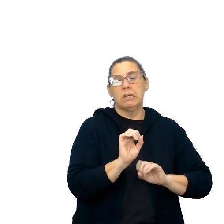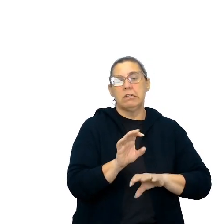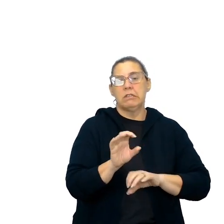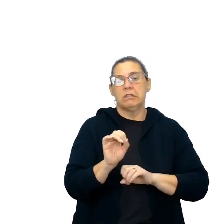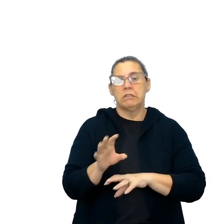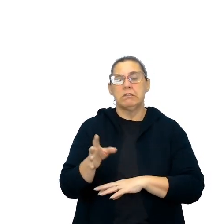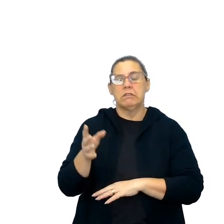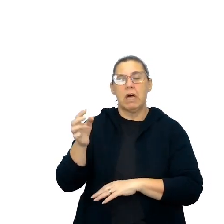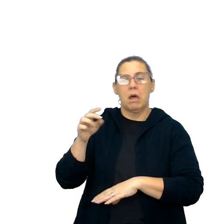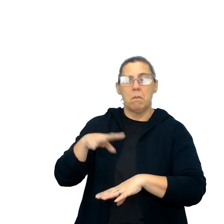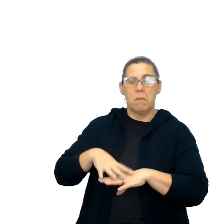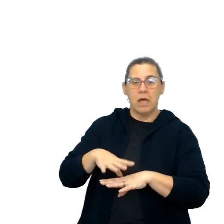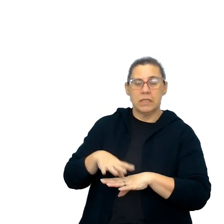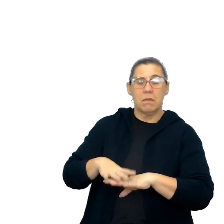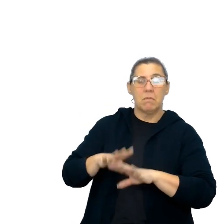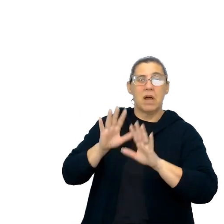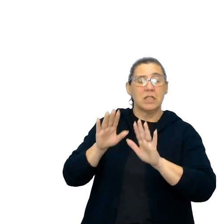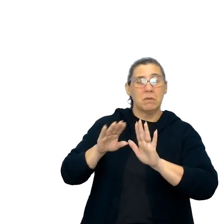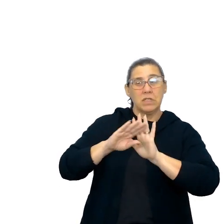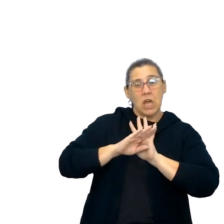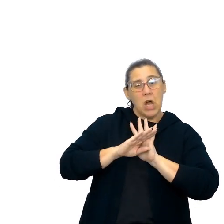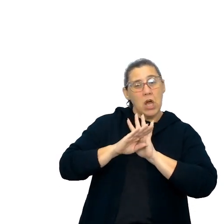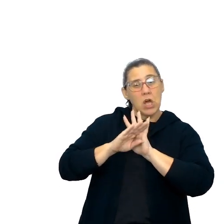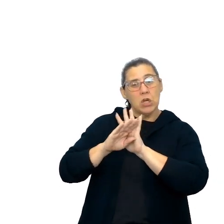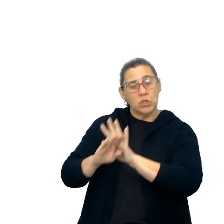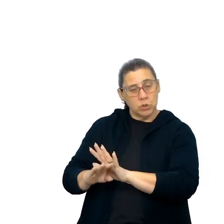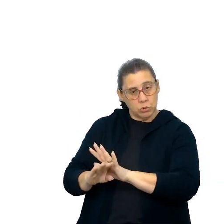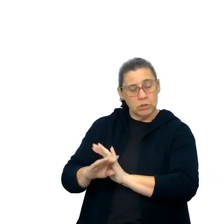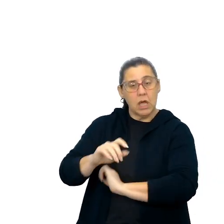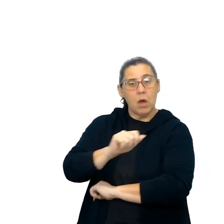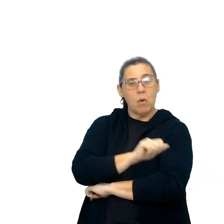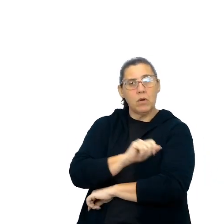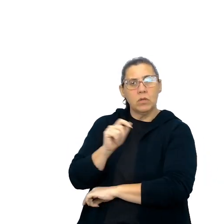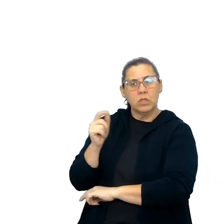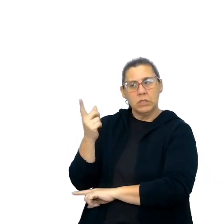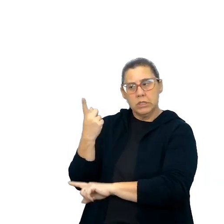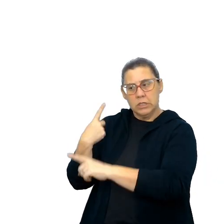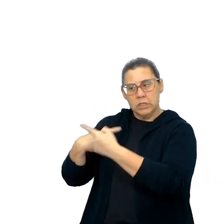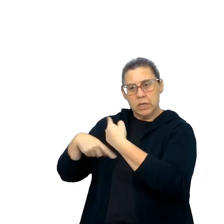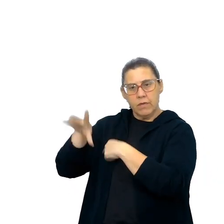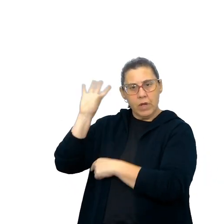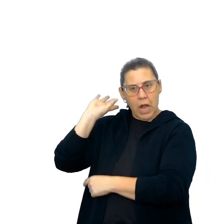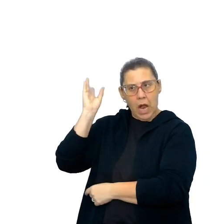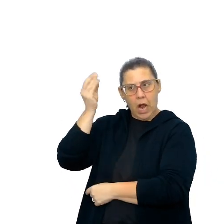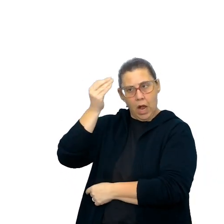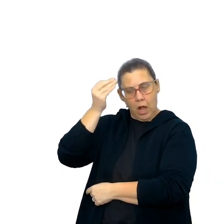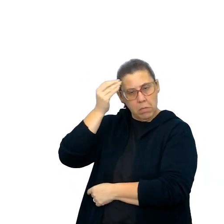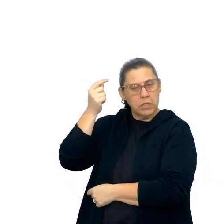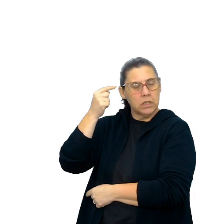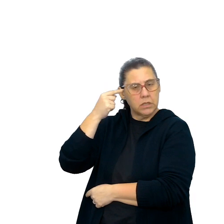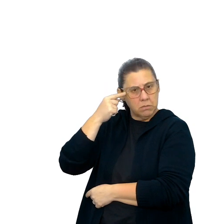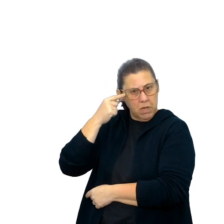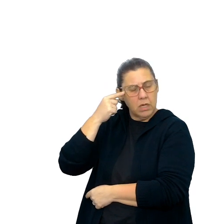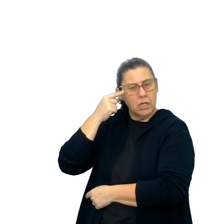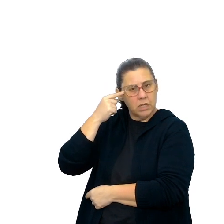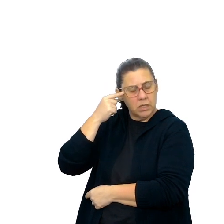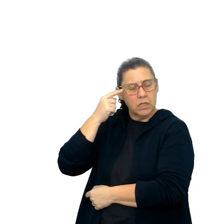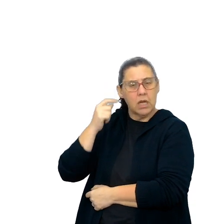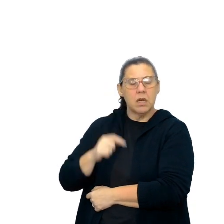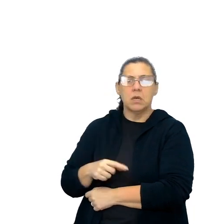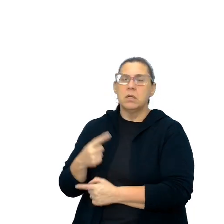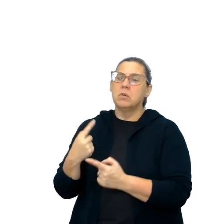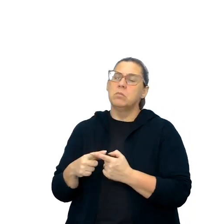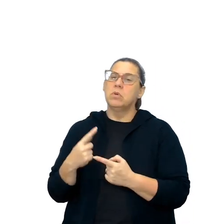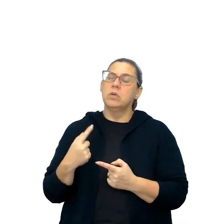pensar, mas o de ajudar o estudante a desenvolver suas capacidades de raciocínio, né? Por quê? Porque